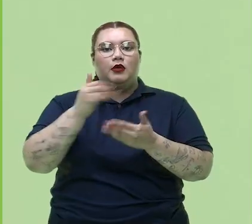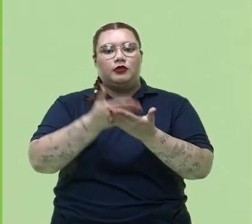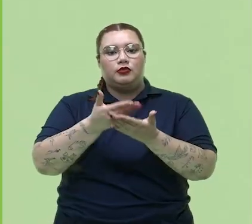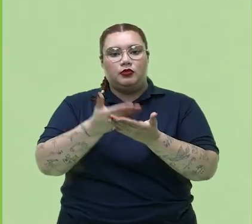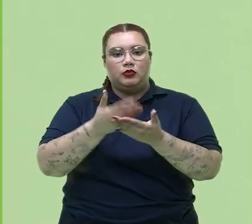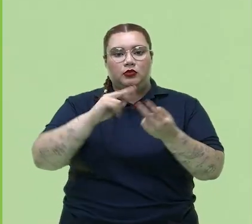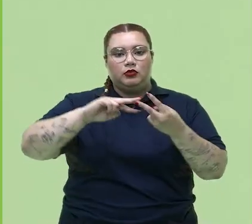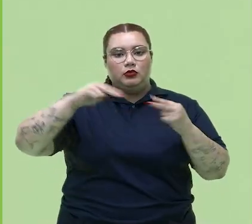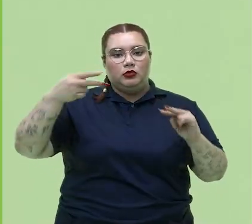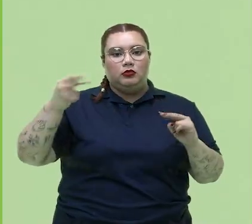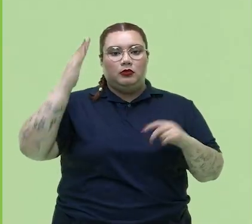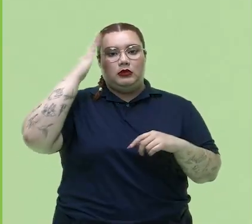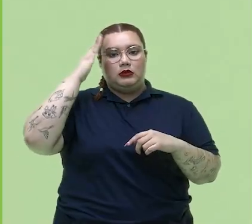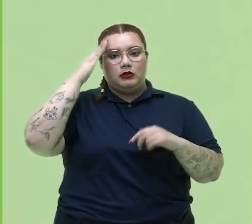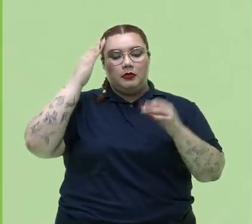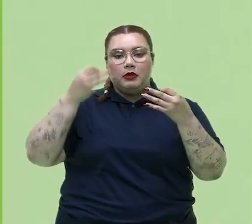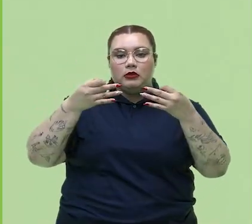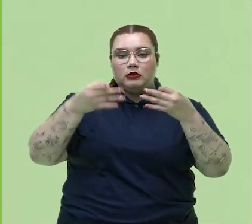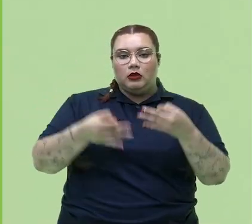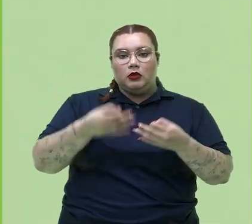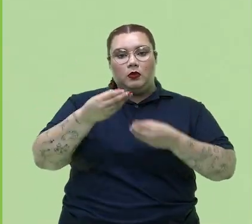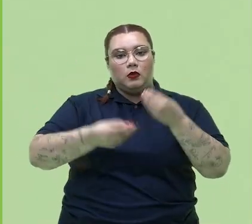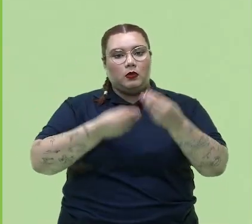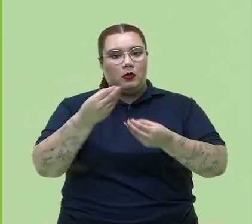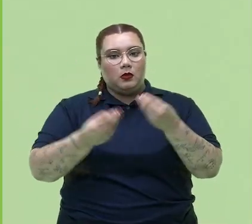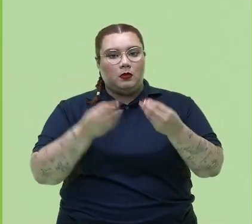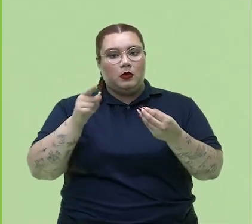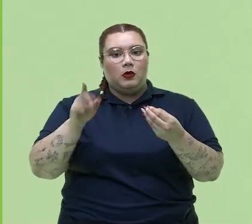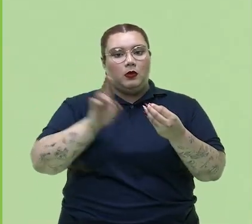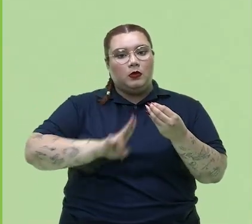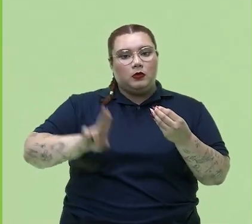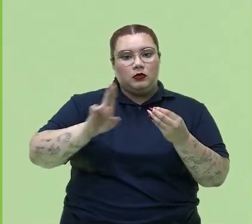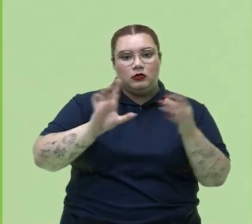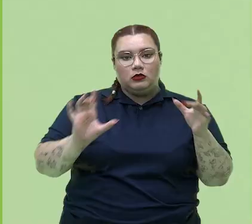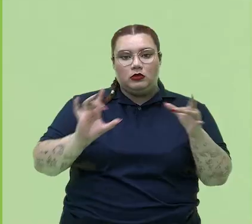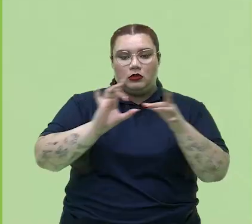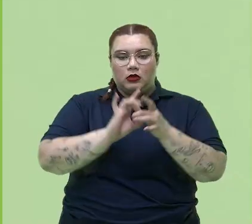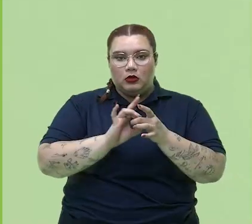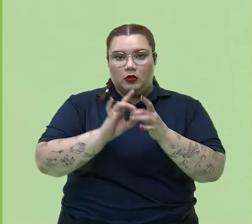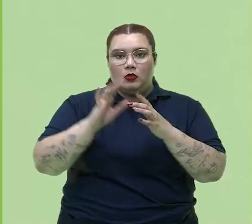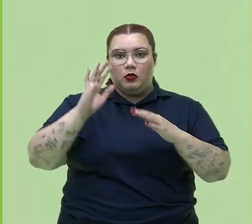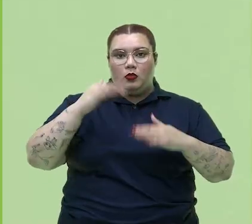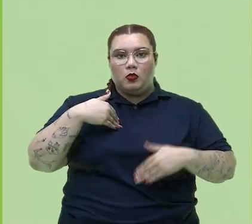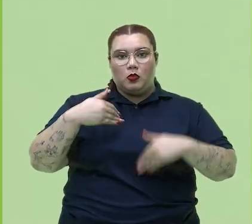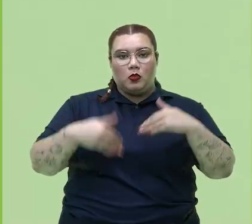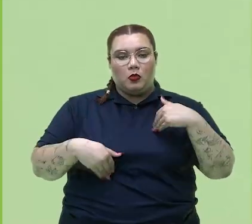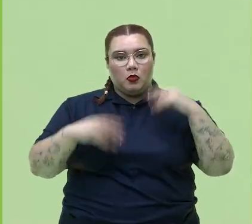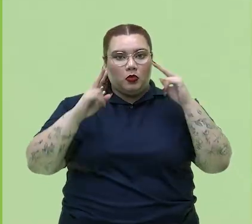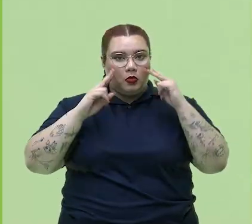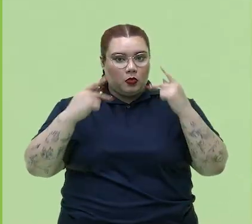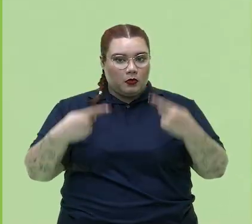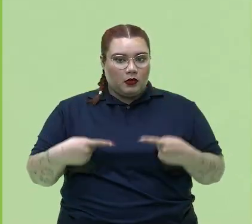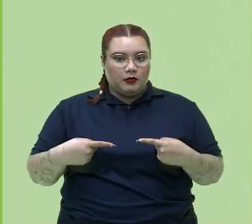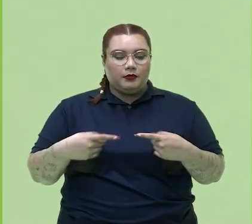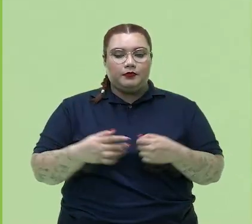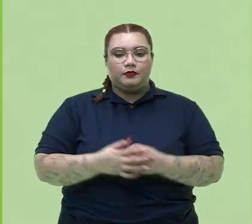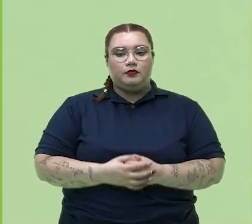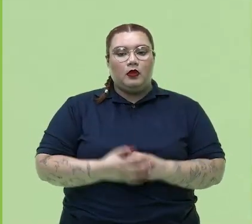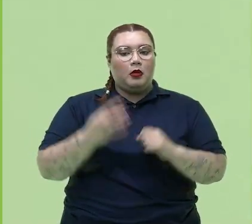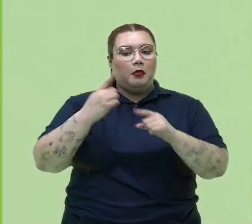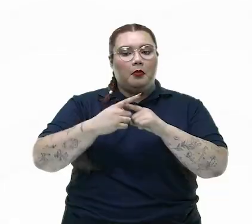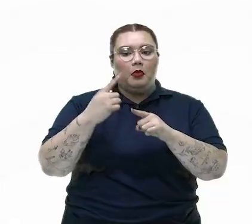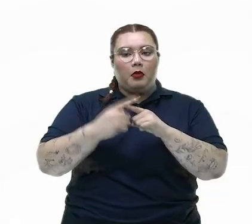esse gene para saber exatamente como ele funciona dentro da fisiologia do ser humano. Então, por que o